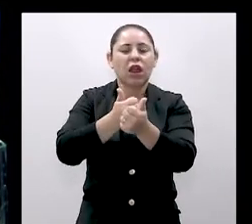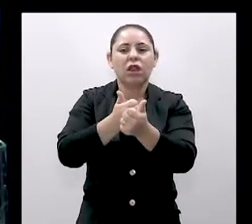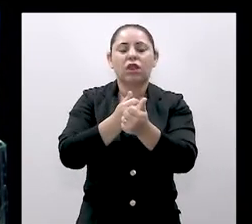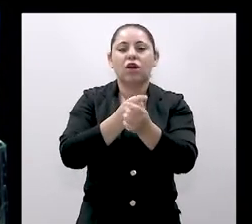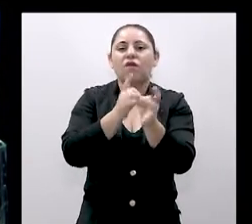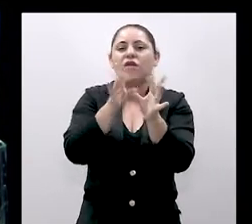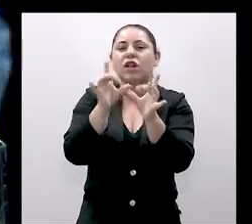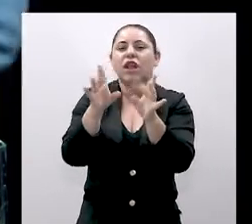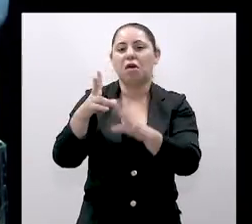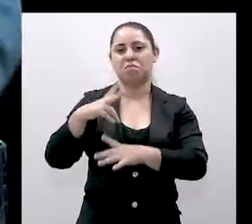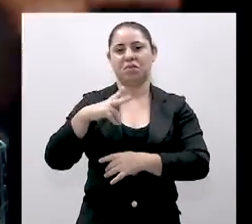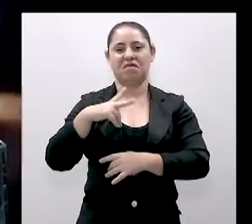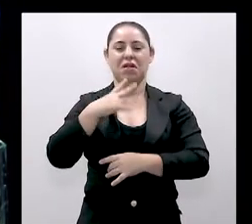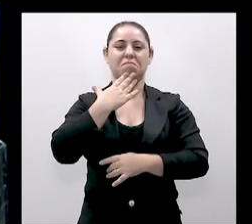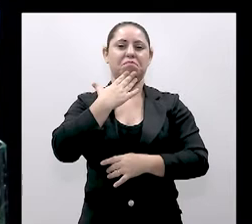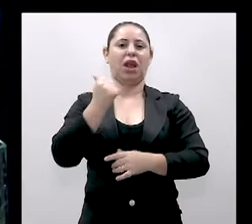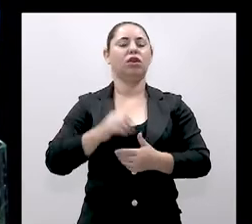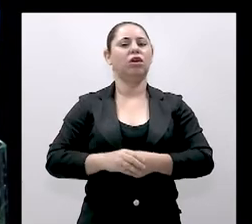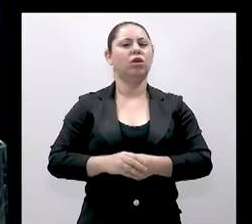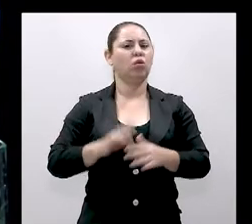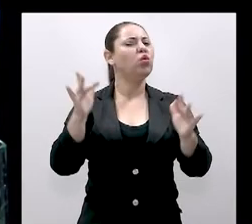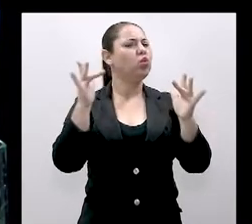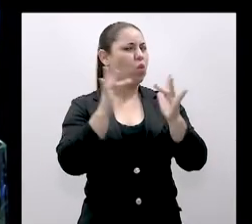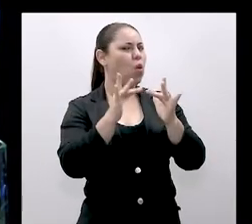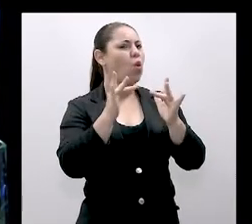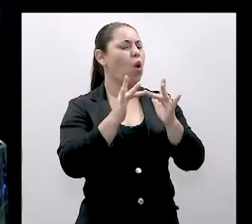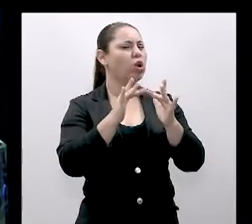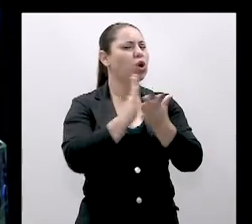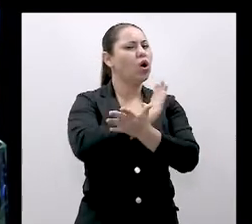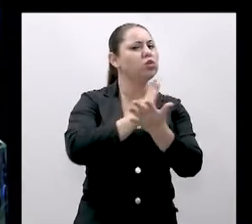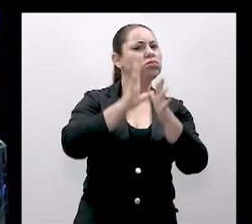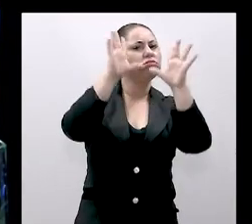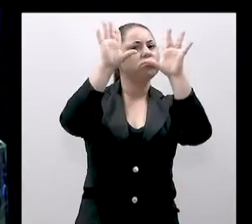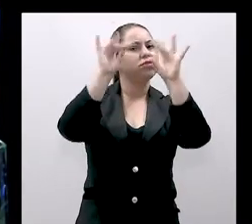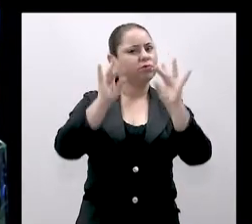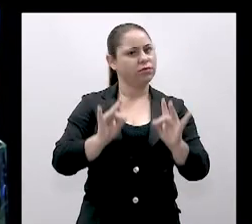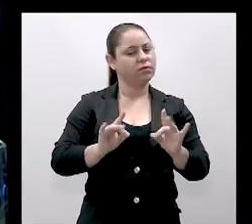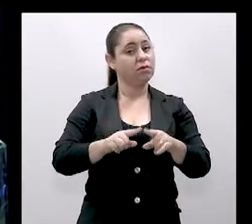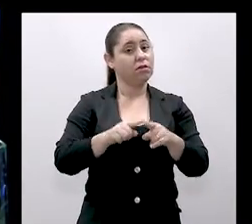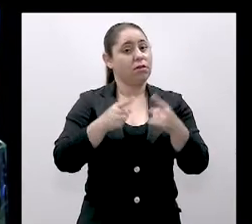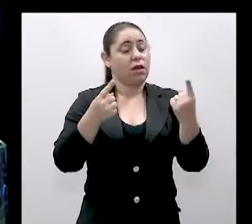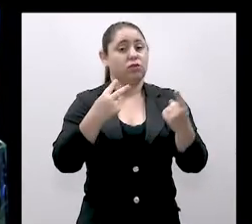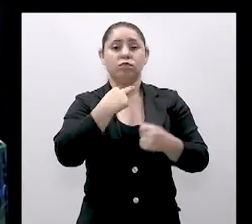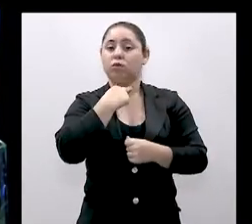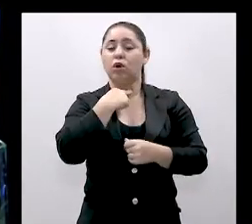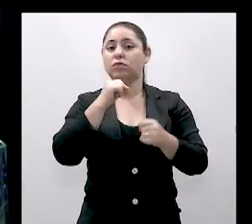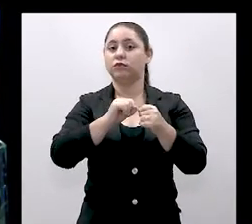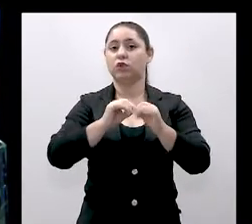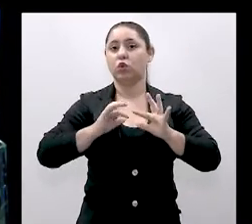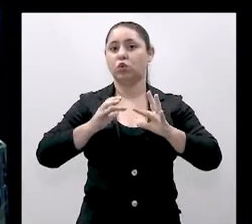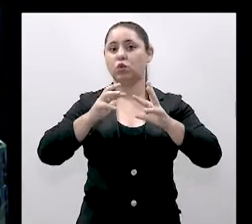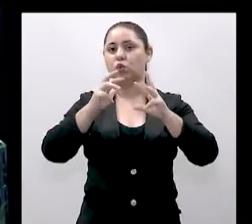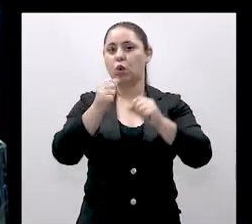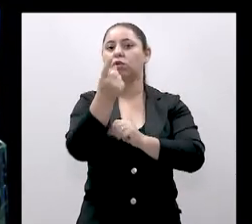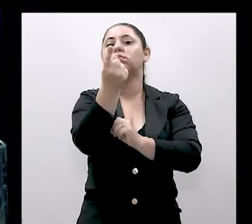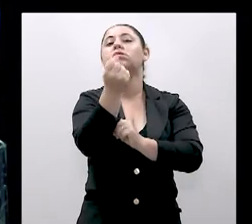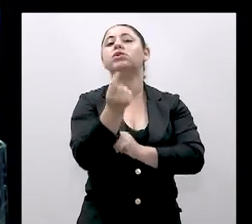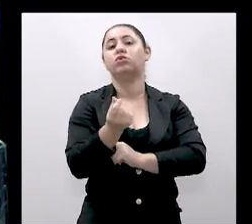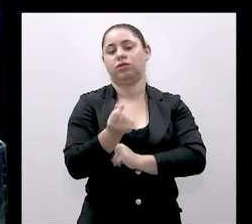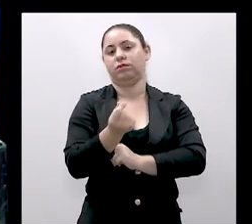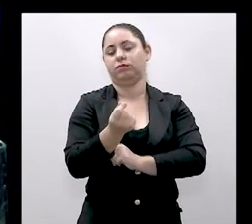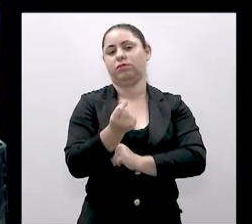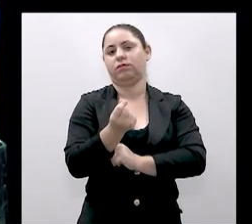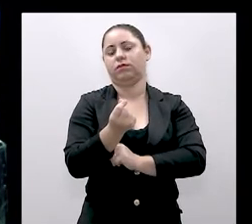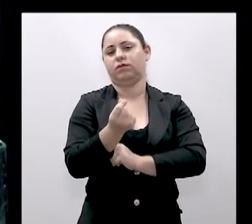tentam vender aqui ó o privado Faz melhor até concordo em certos aspectos mas você não pode fazer